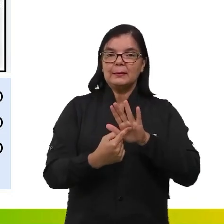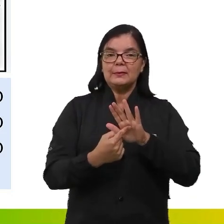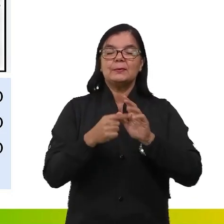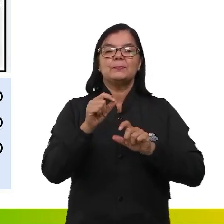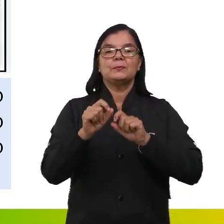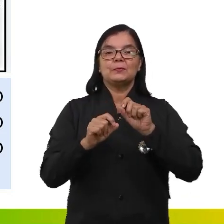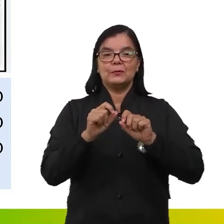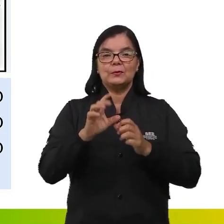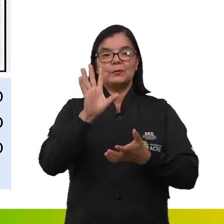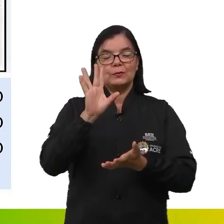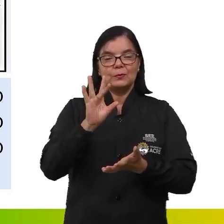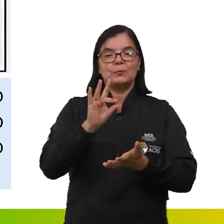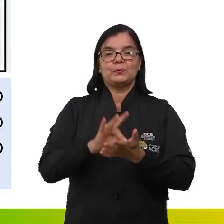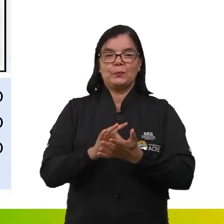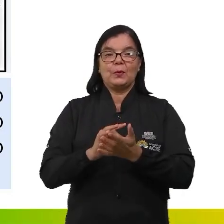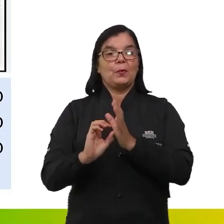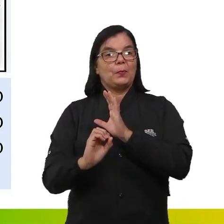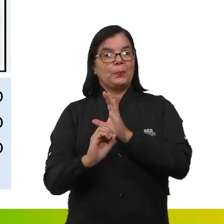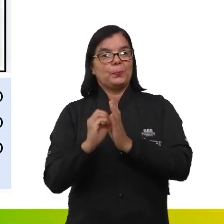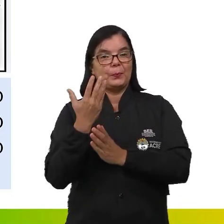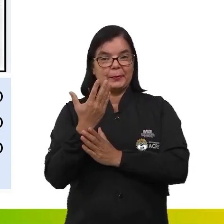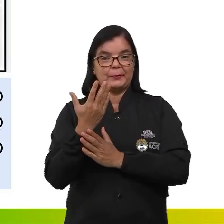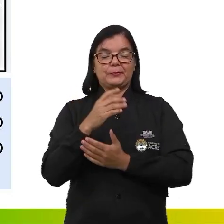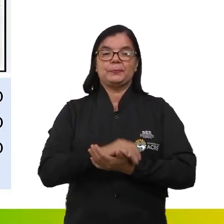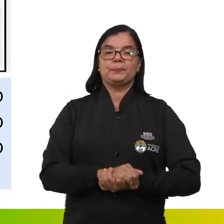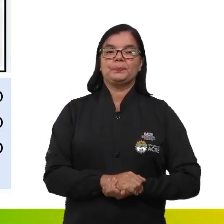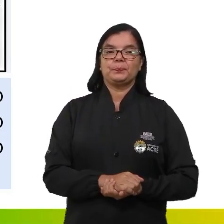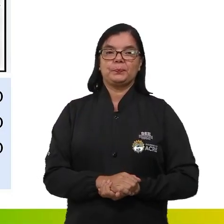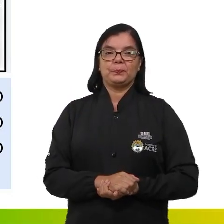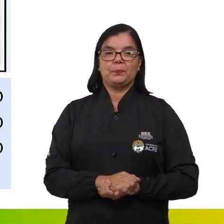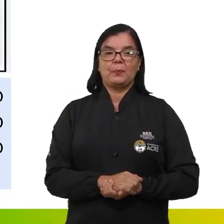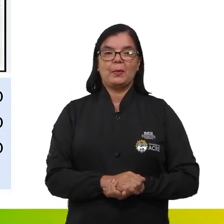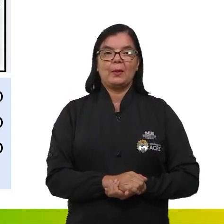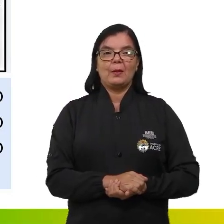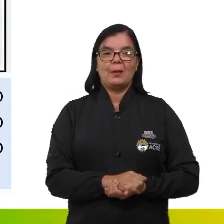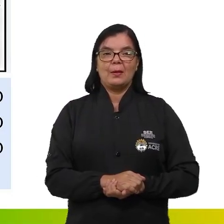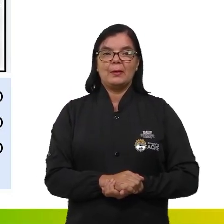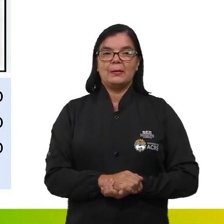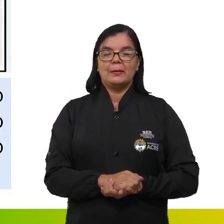aí, de fato, como isso acontece na prática. Diz assim,